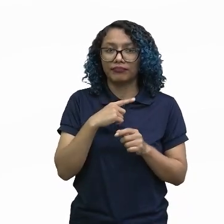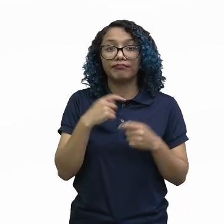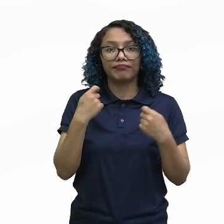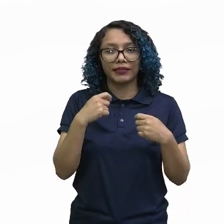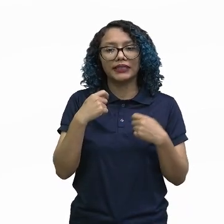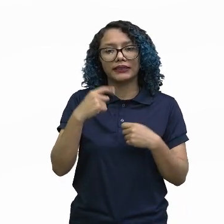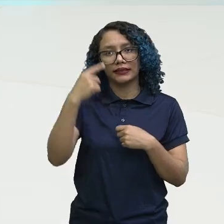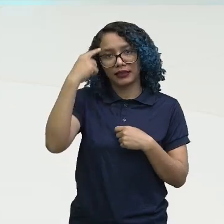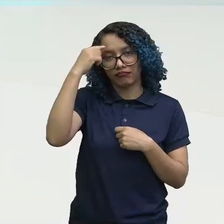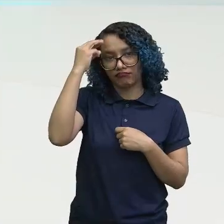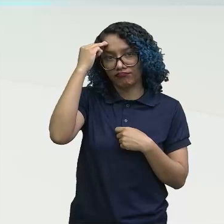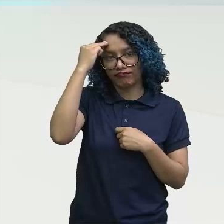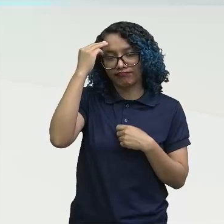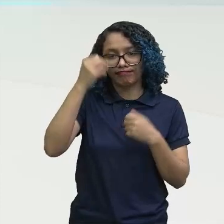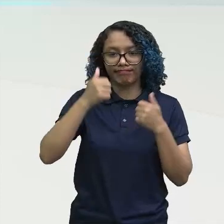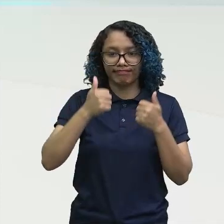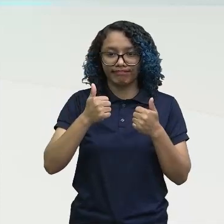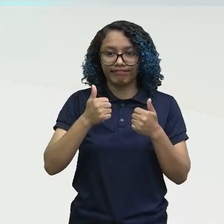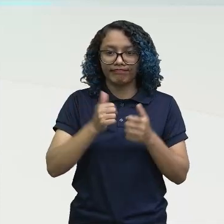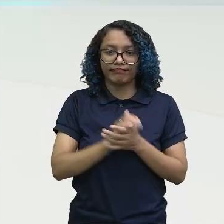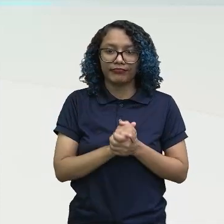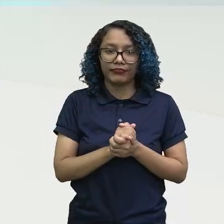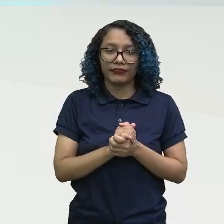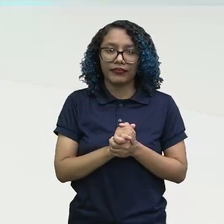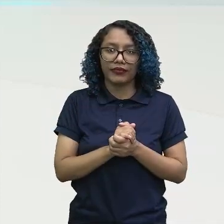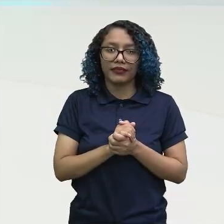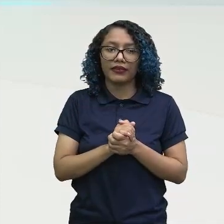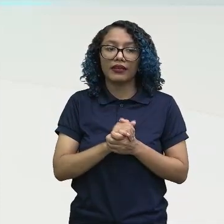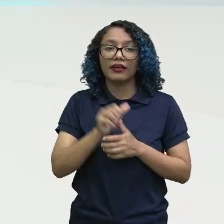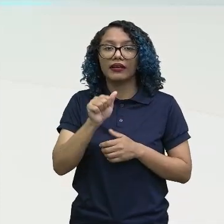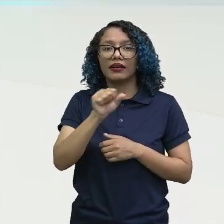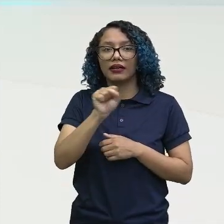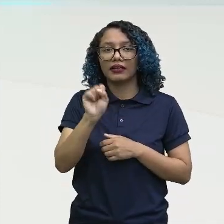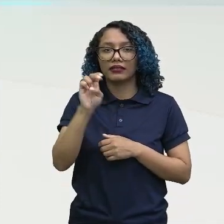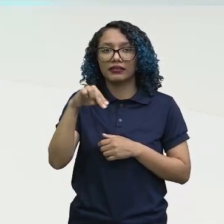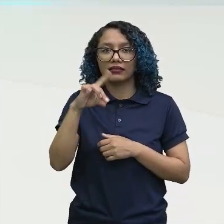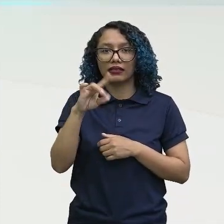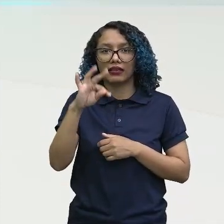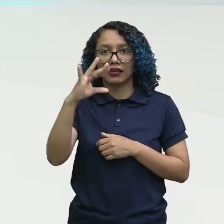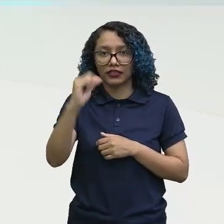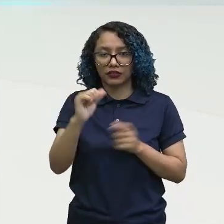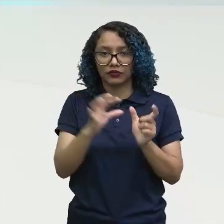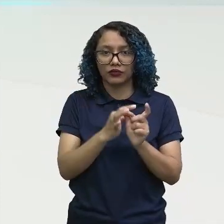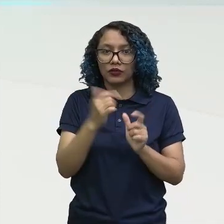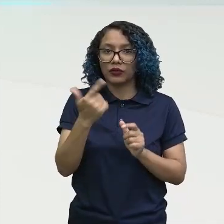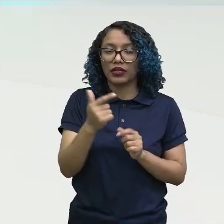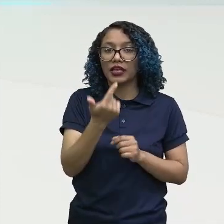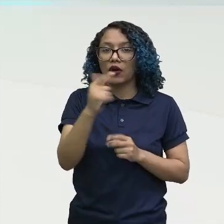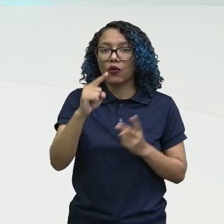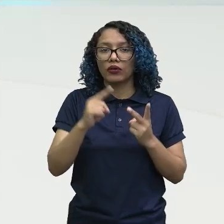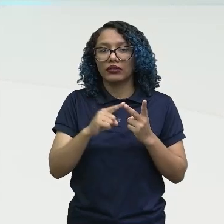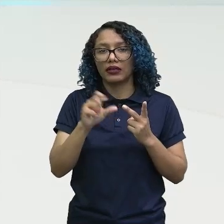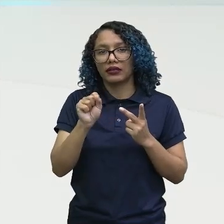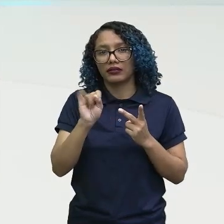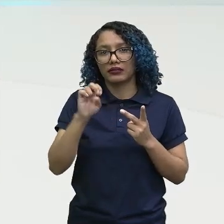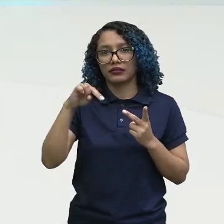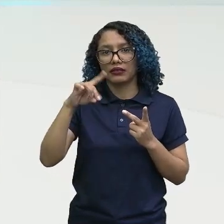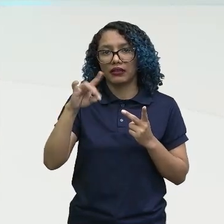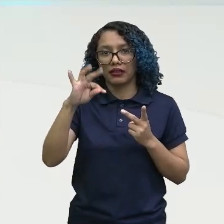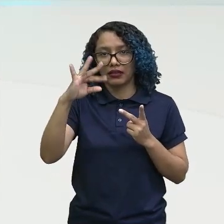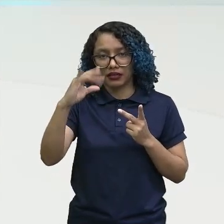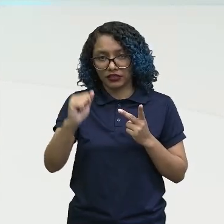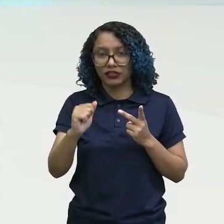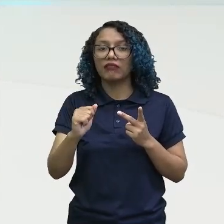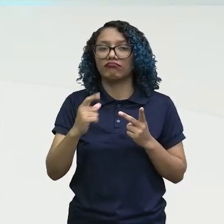memorizar sempre isso, tá? De que as assindéticas, elas não há a presença da conjunção. E as sindéticas, sempre vai